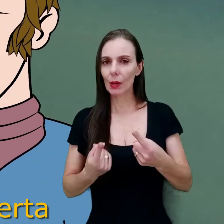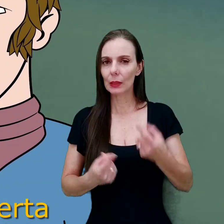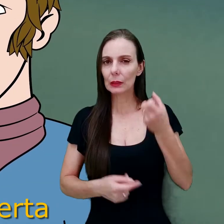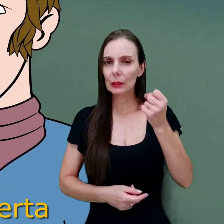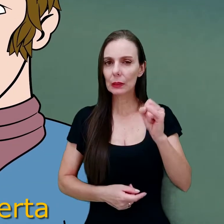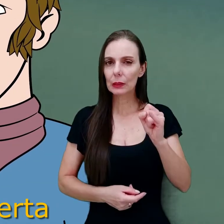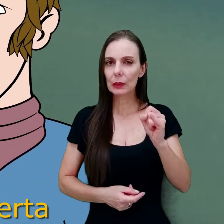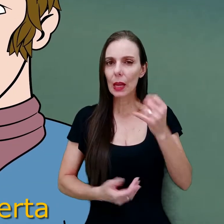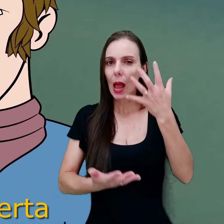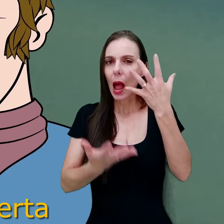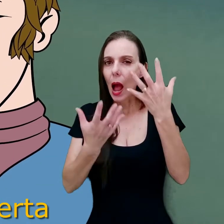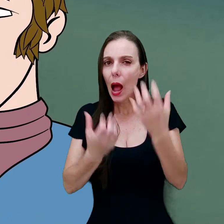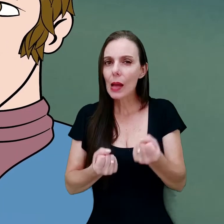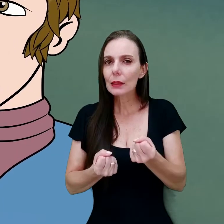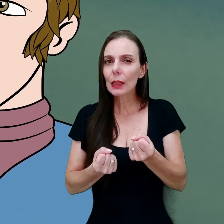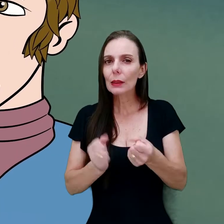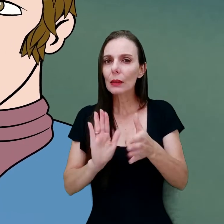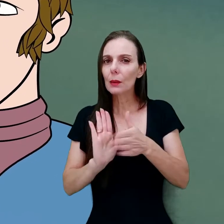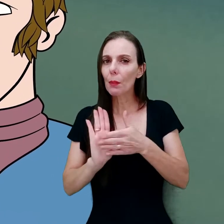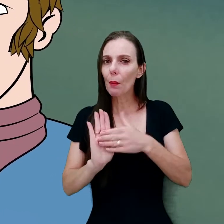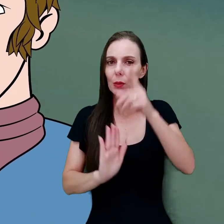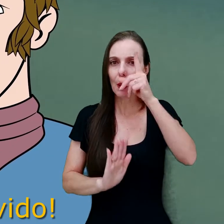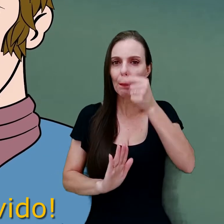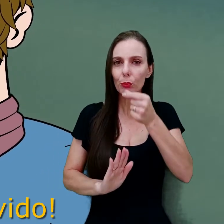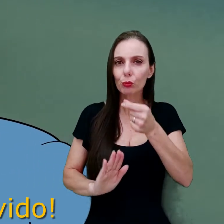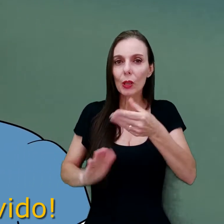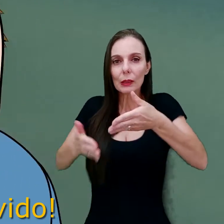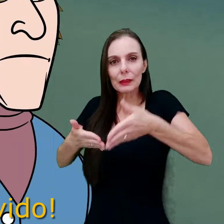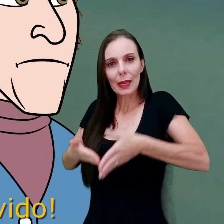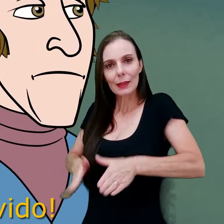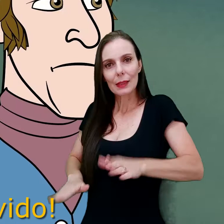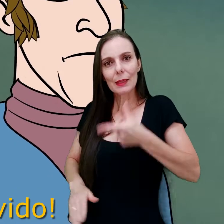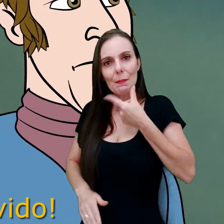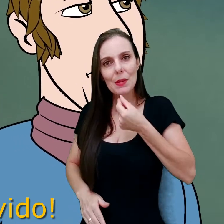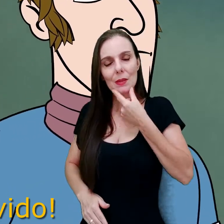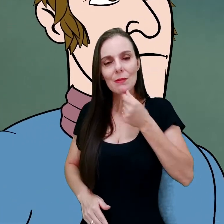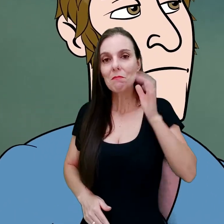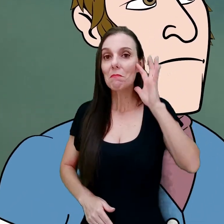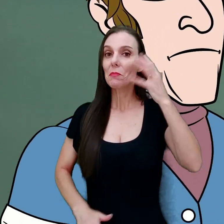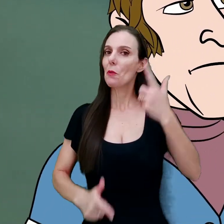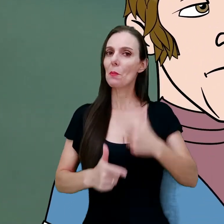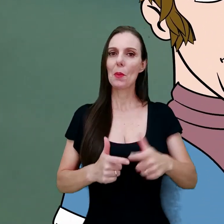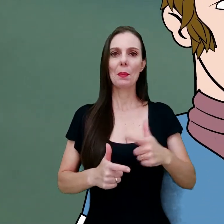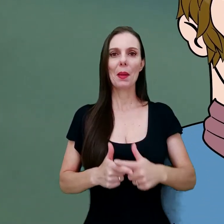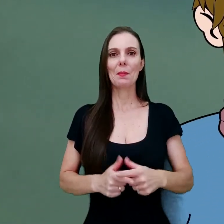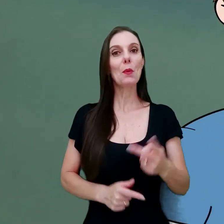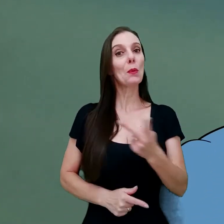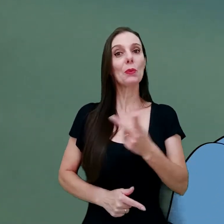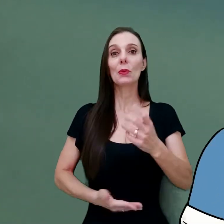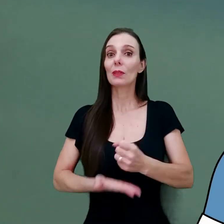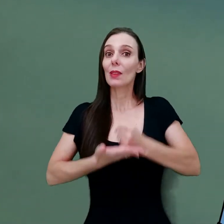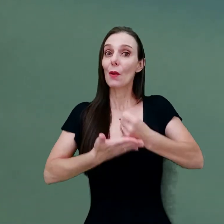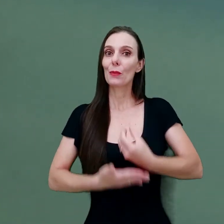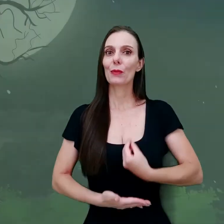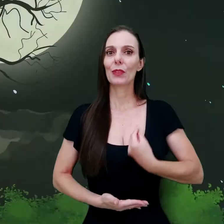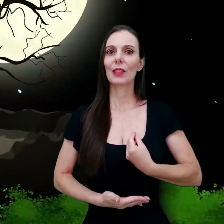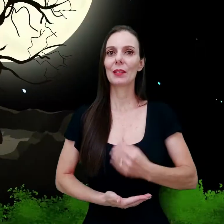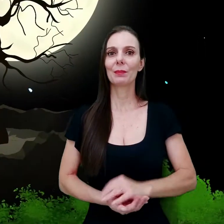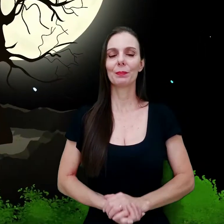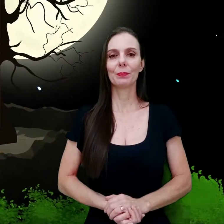Mas e se ele aceitasse a oferta e tivesse um menino, o problema estaria resolvido. Ele salvaria a mulher e o